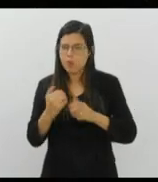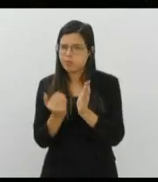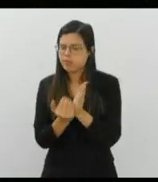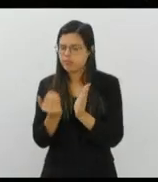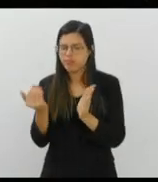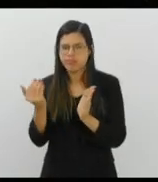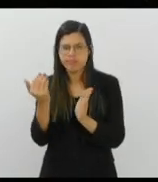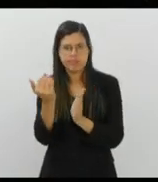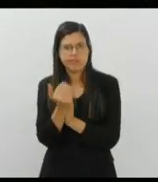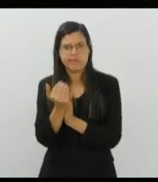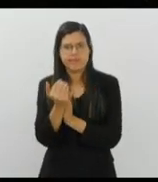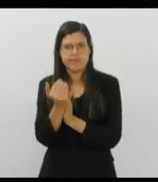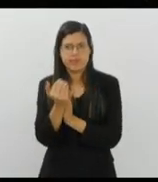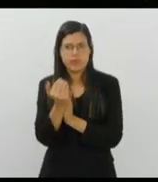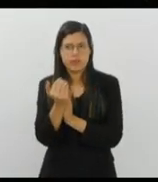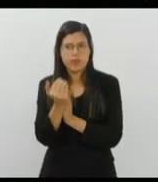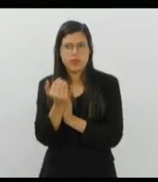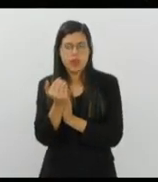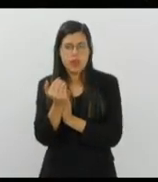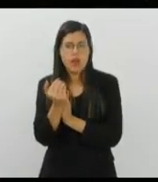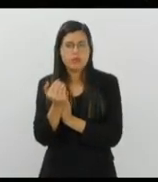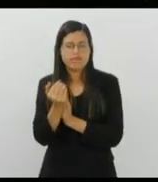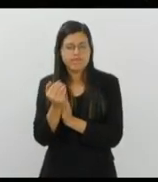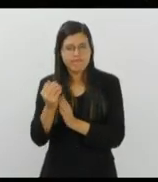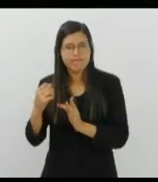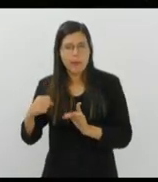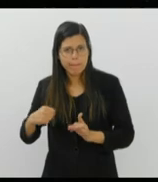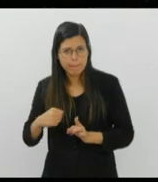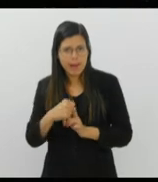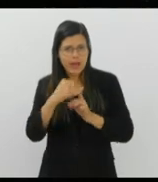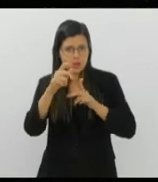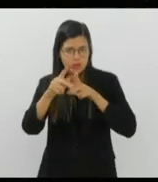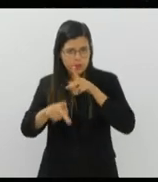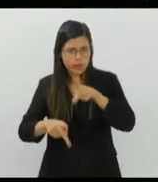incomensuráveis, atingindo as populações